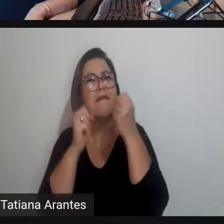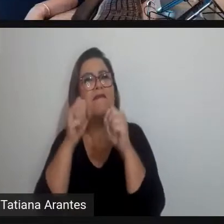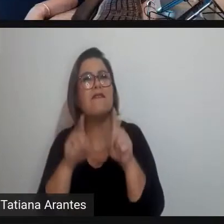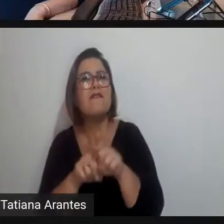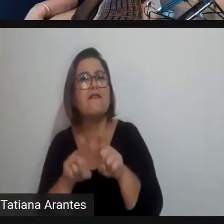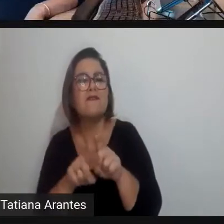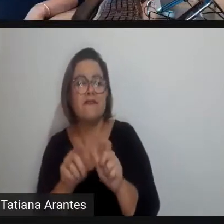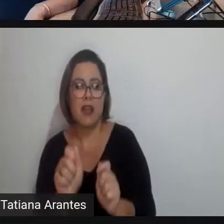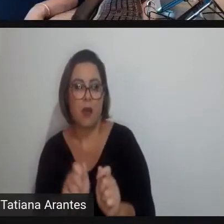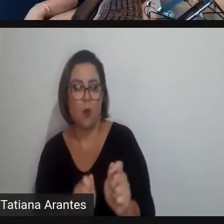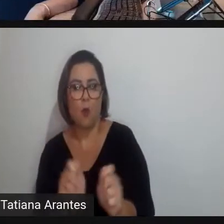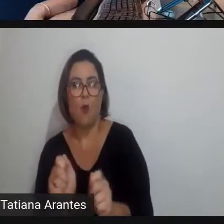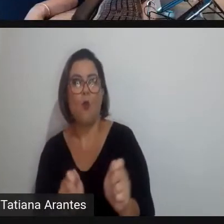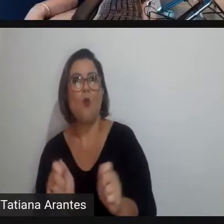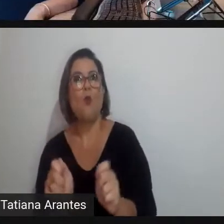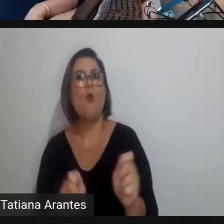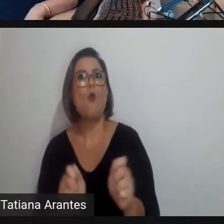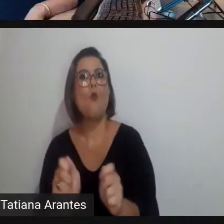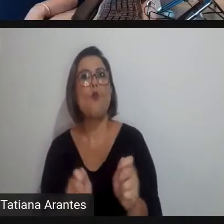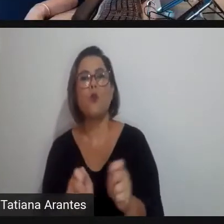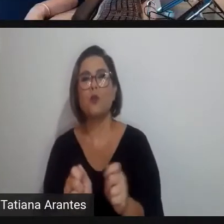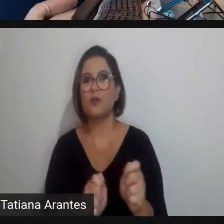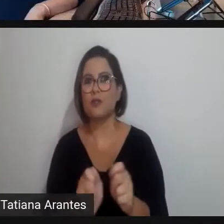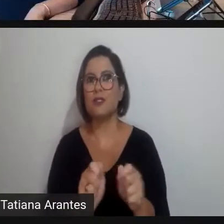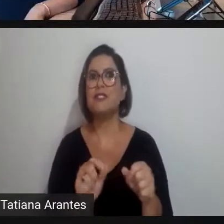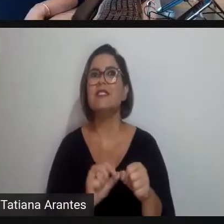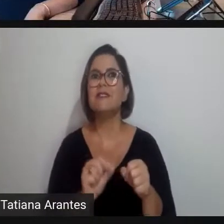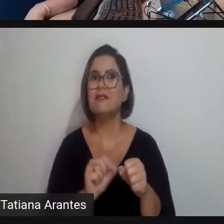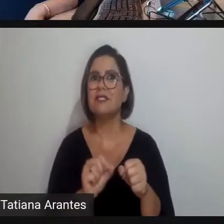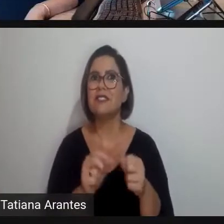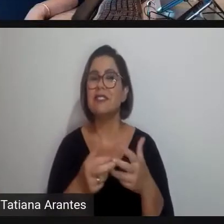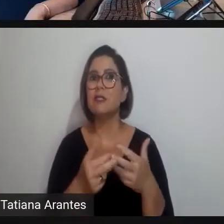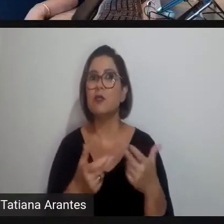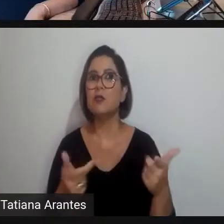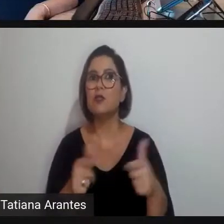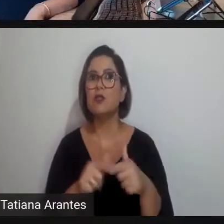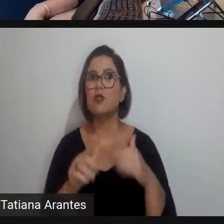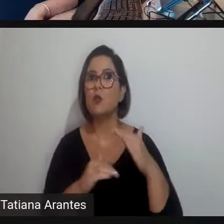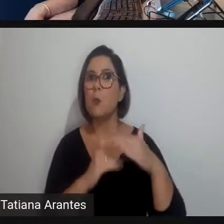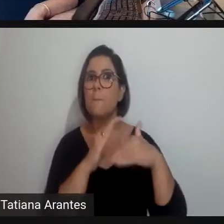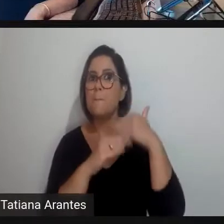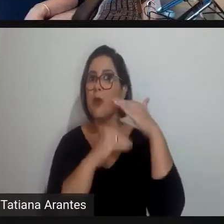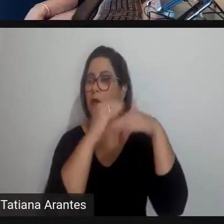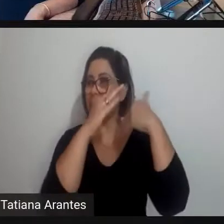controle da produção e de todo o processo